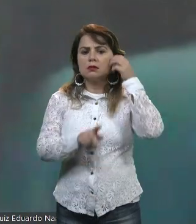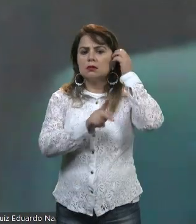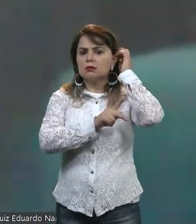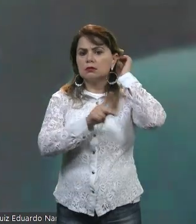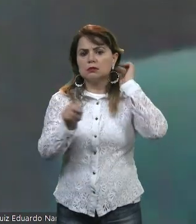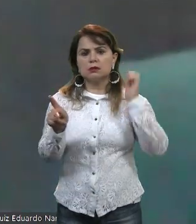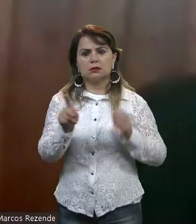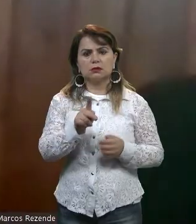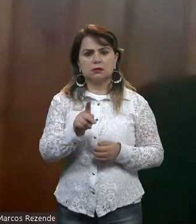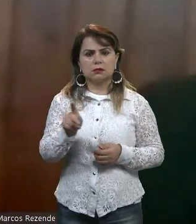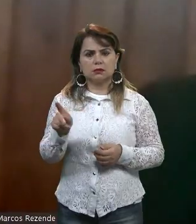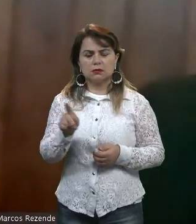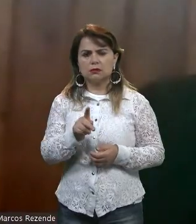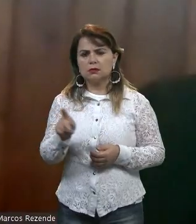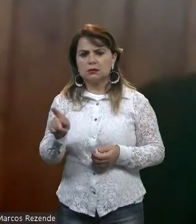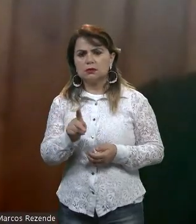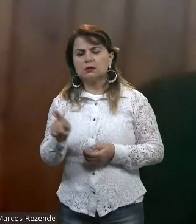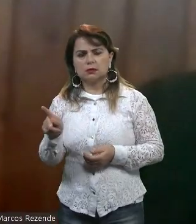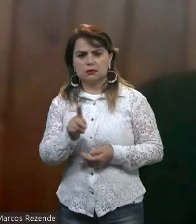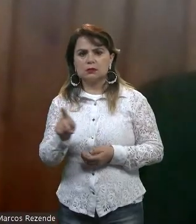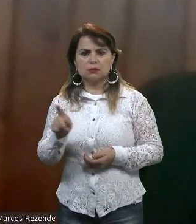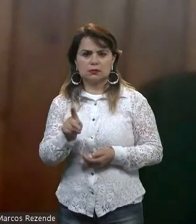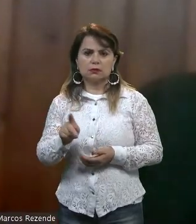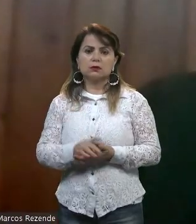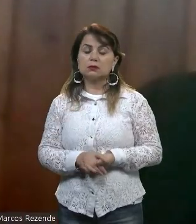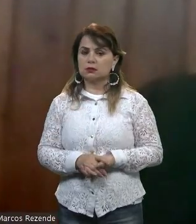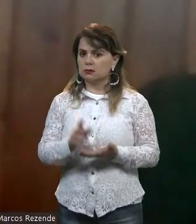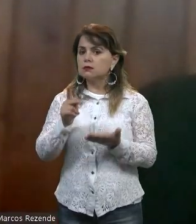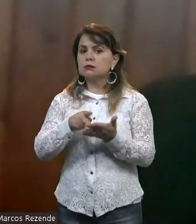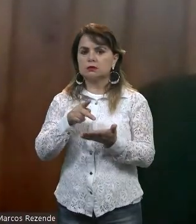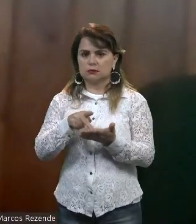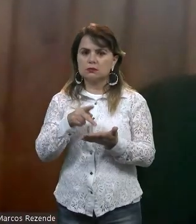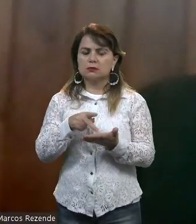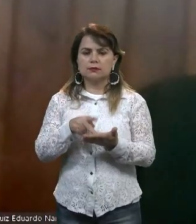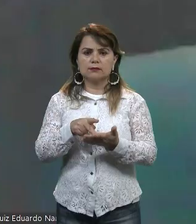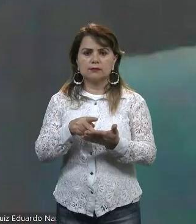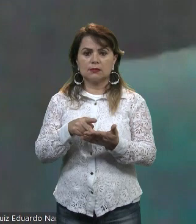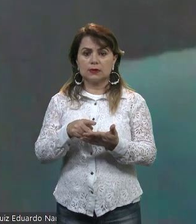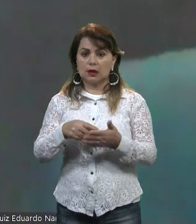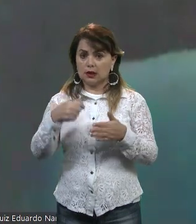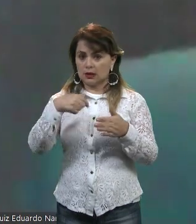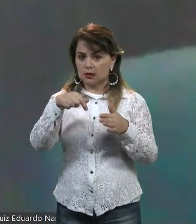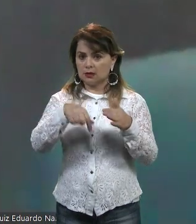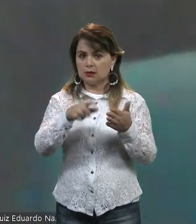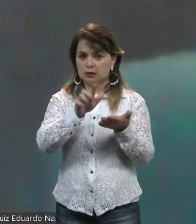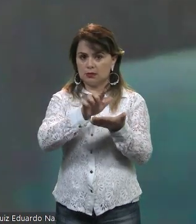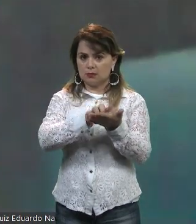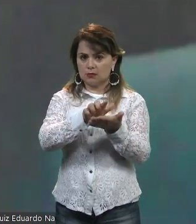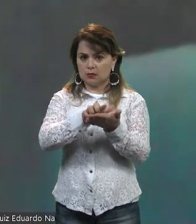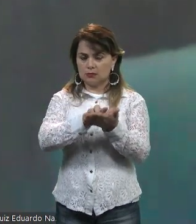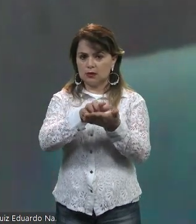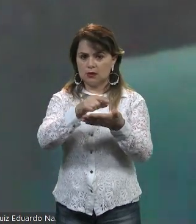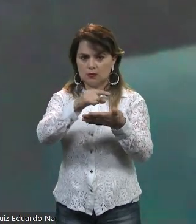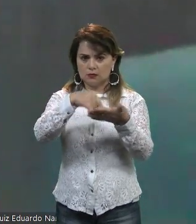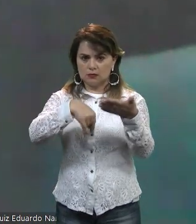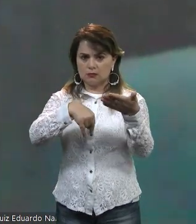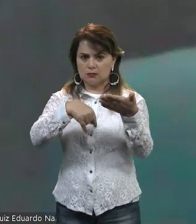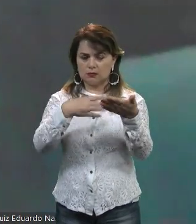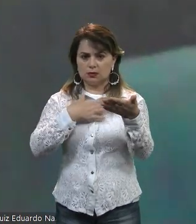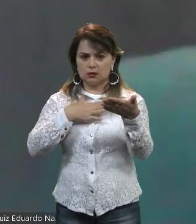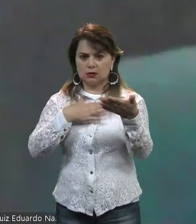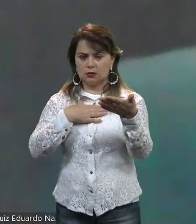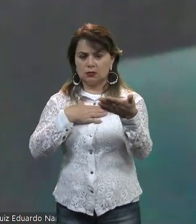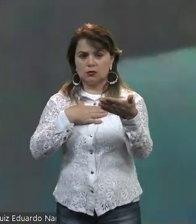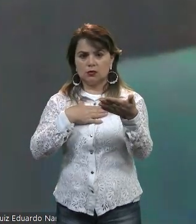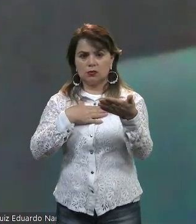Senhor presidente, questão de ordem, vereador Nardi. Exatamente. É que na minha pauta, nada contra, mas esse projeto